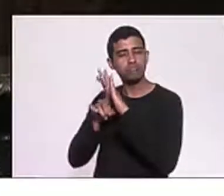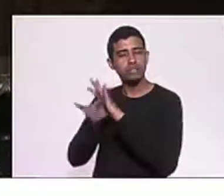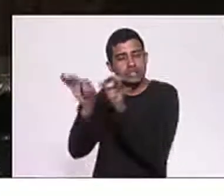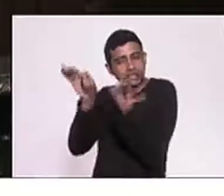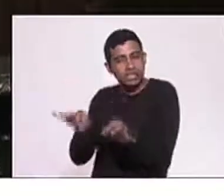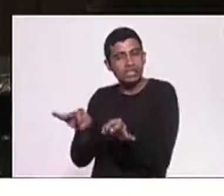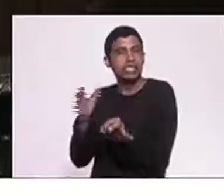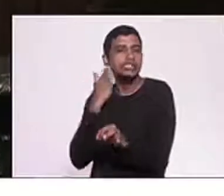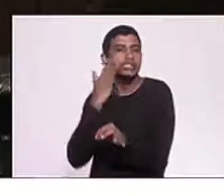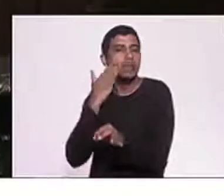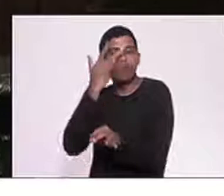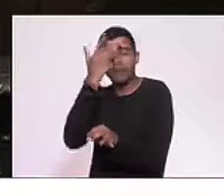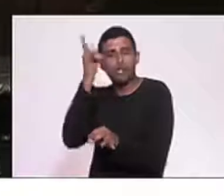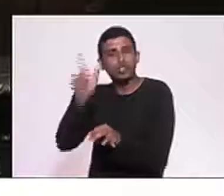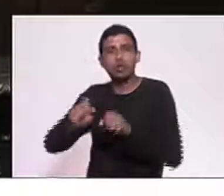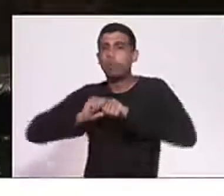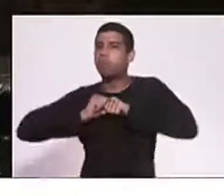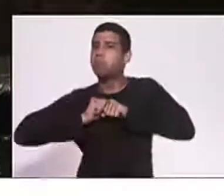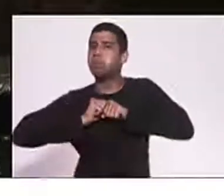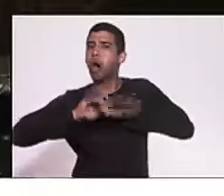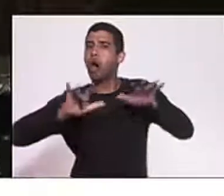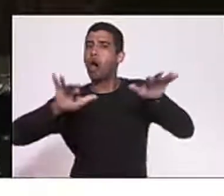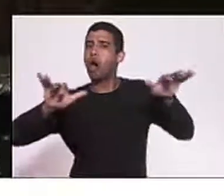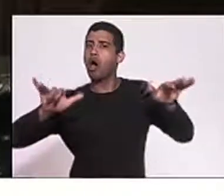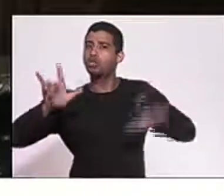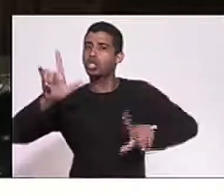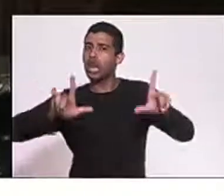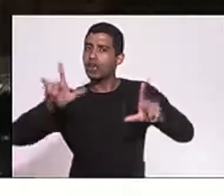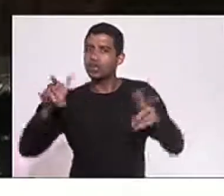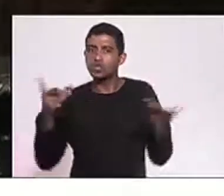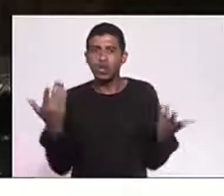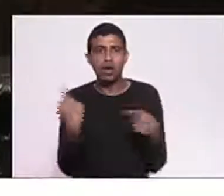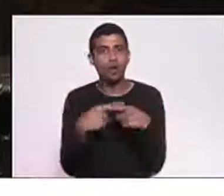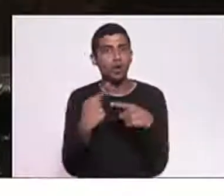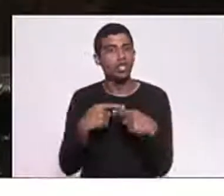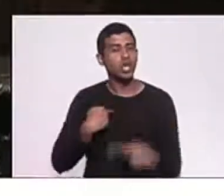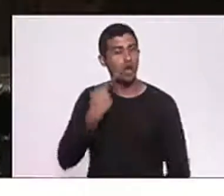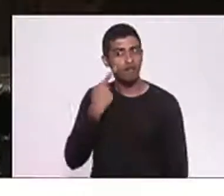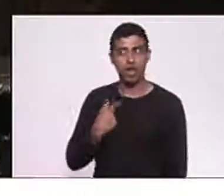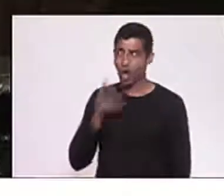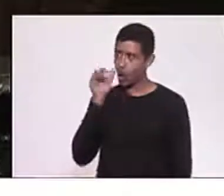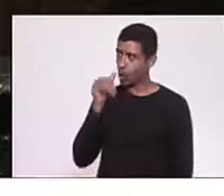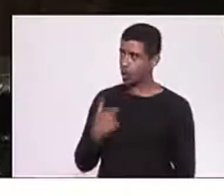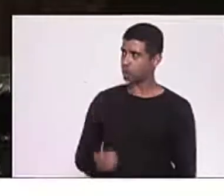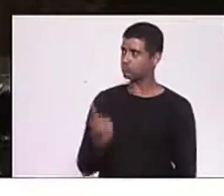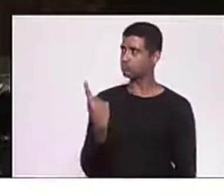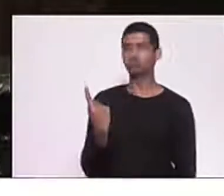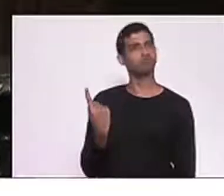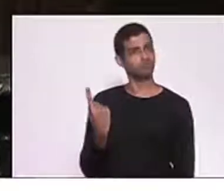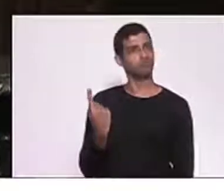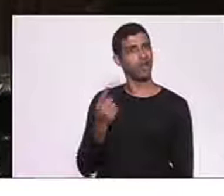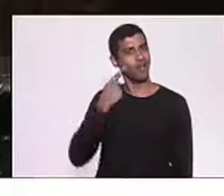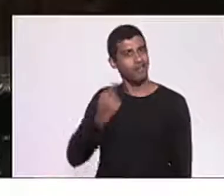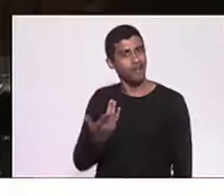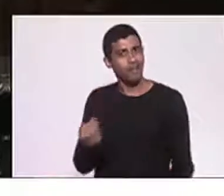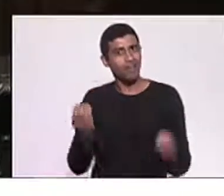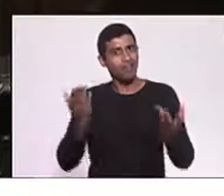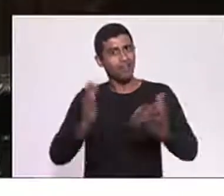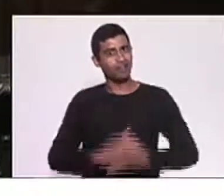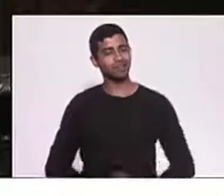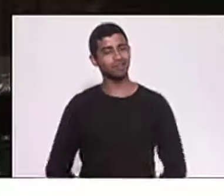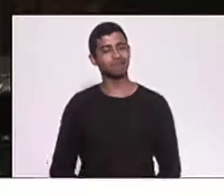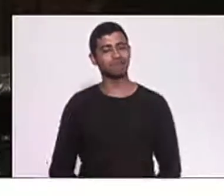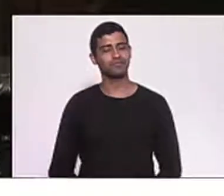quem vazou isso para a imprensa. Porque olha que curiosidade. Que curiosidade.